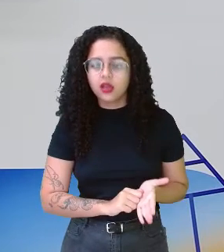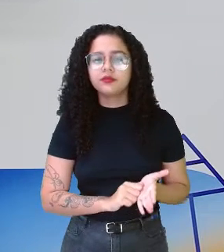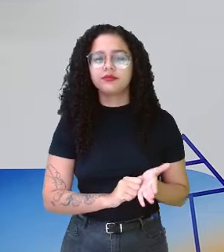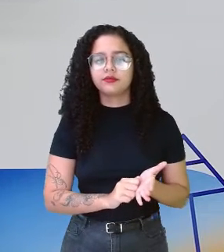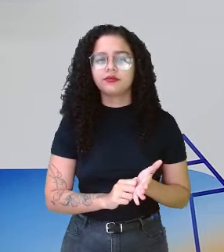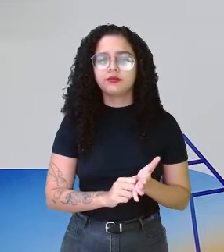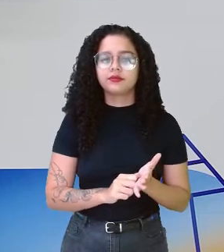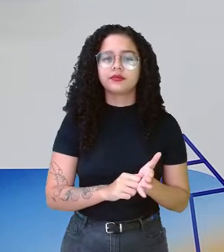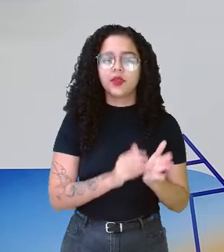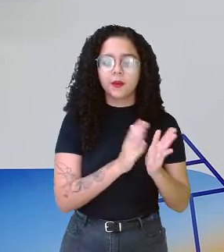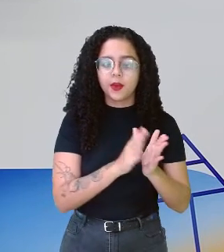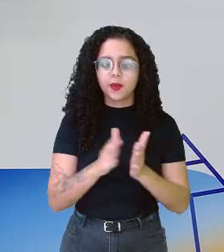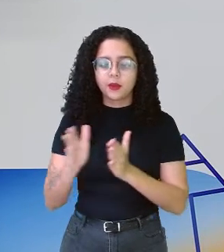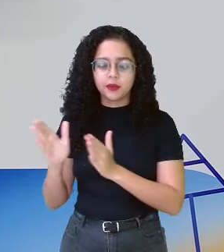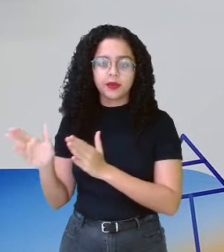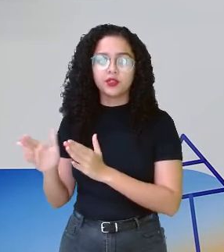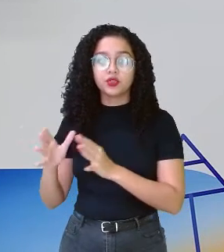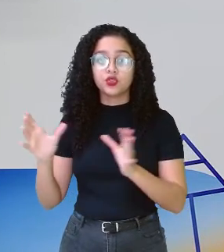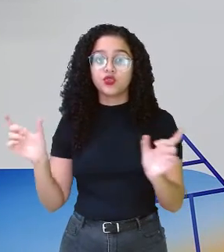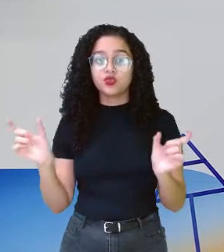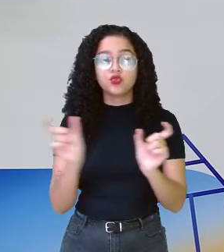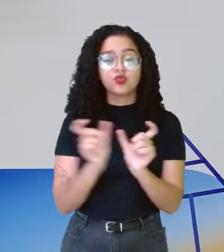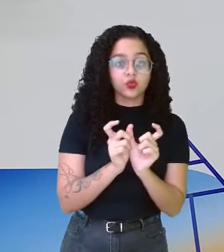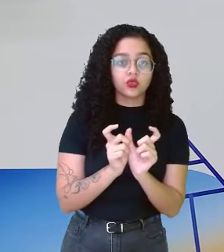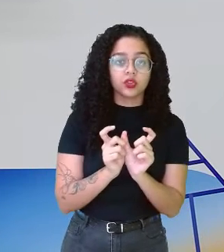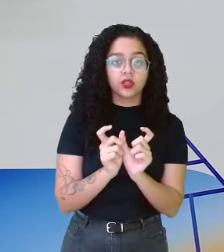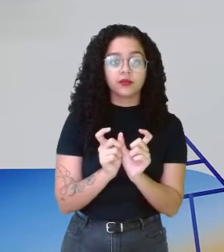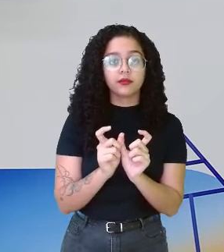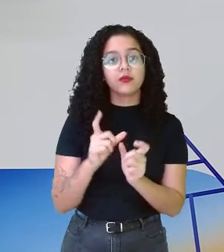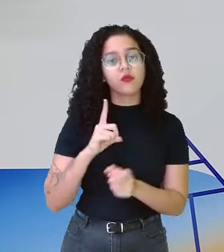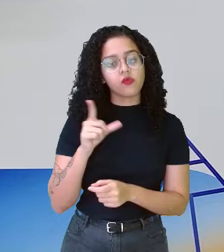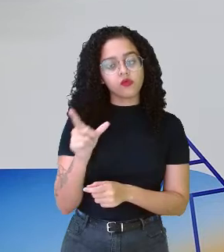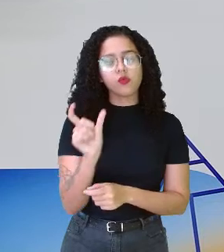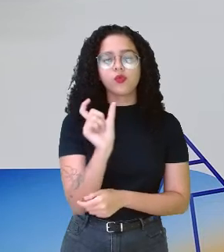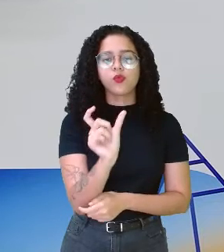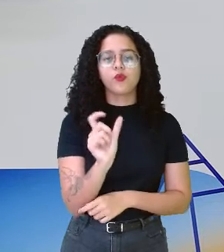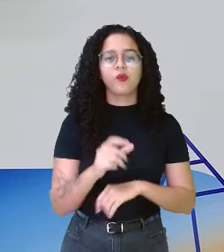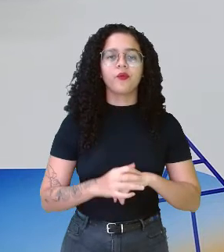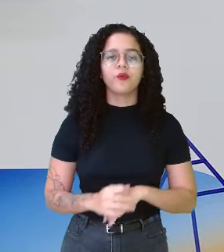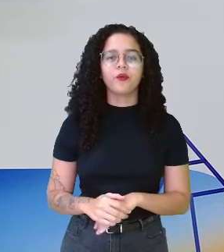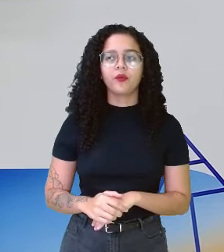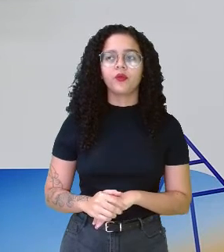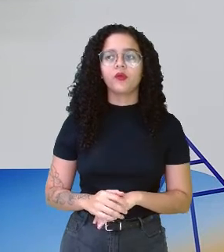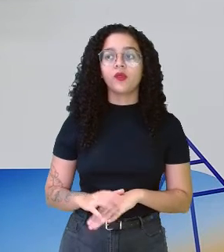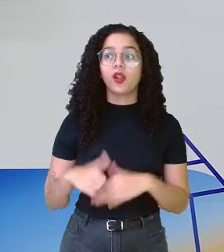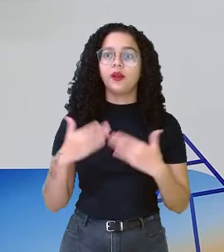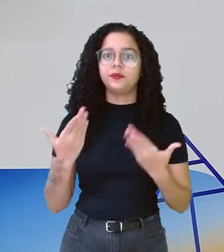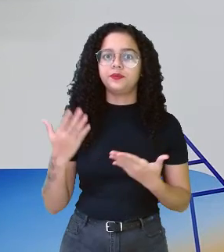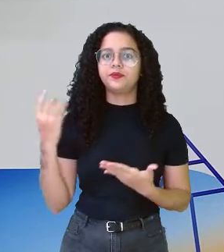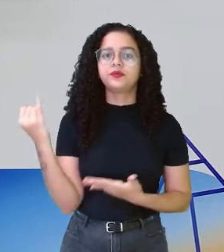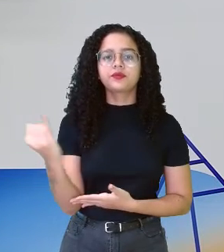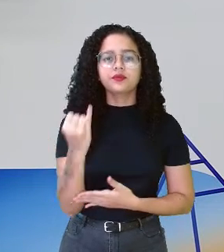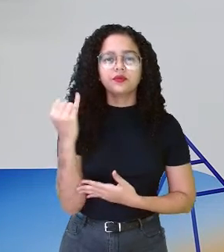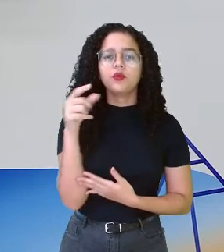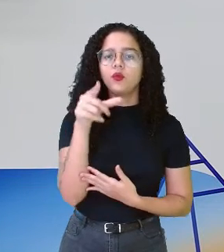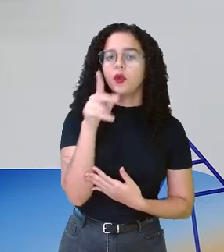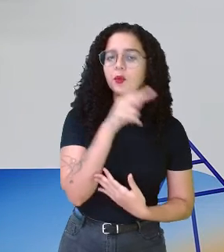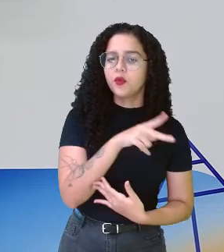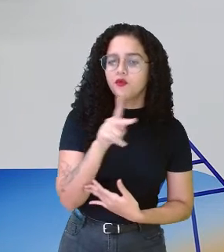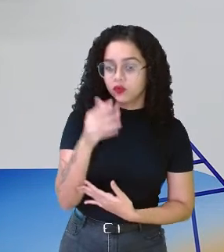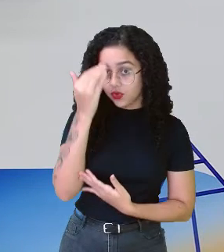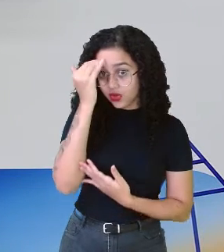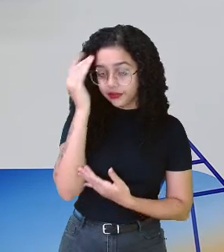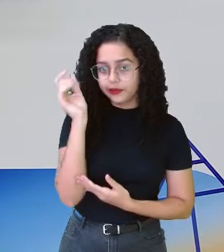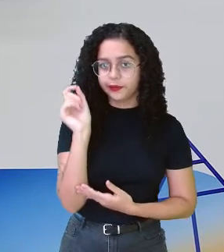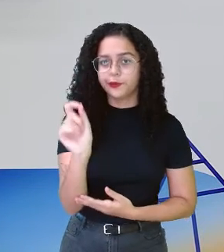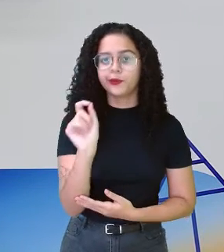na sequência da outra, que juntas formam aquela palavra. Então, é importante você, professor, entender